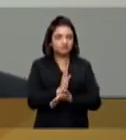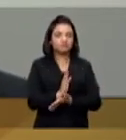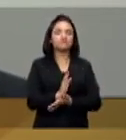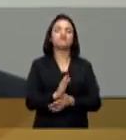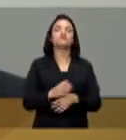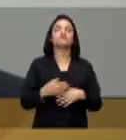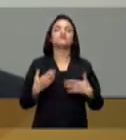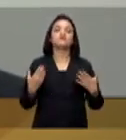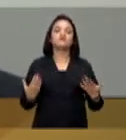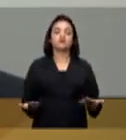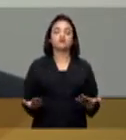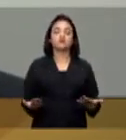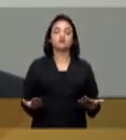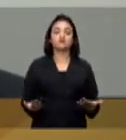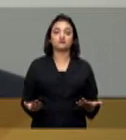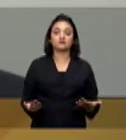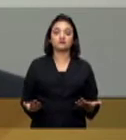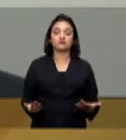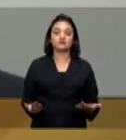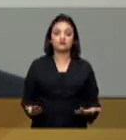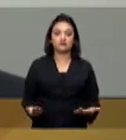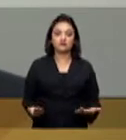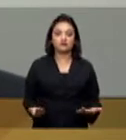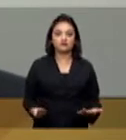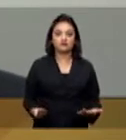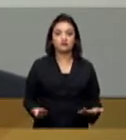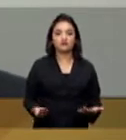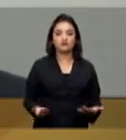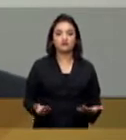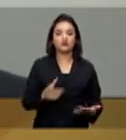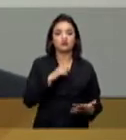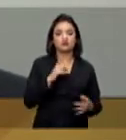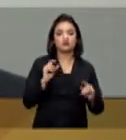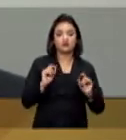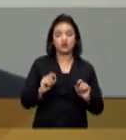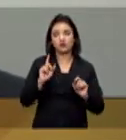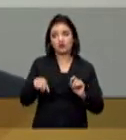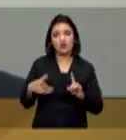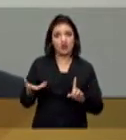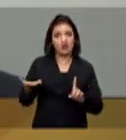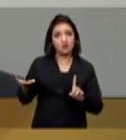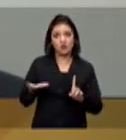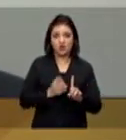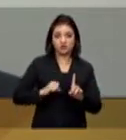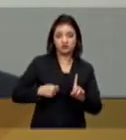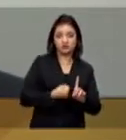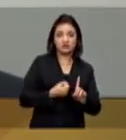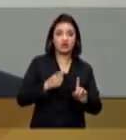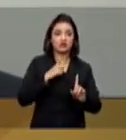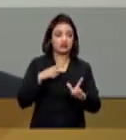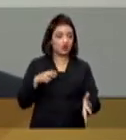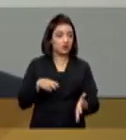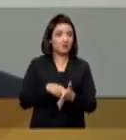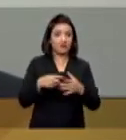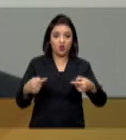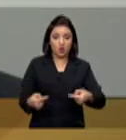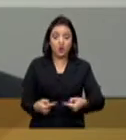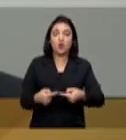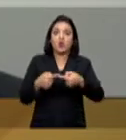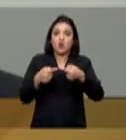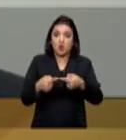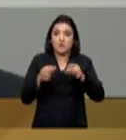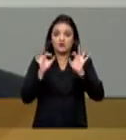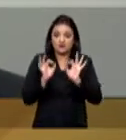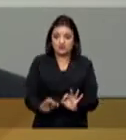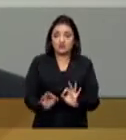1, do artigo 273 do Código Penal, viável a analogia em favor do réu, aplicando-se pena compatível com os fatos descritos nos